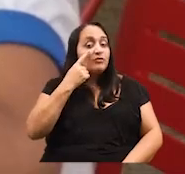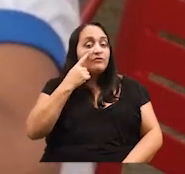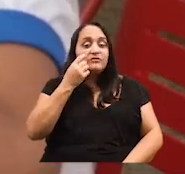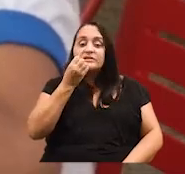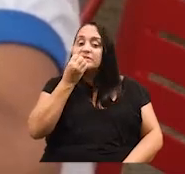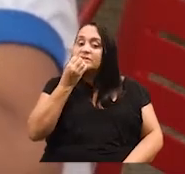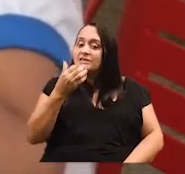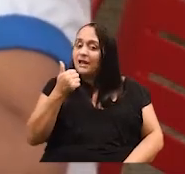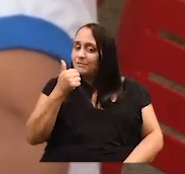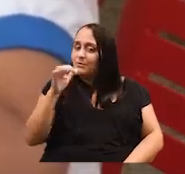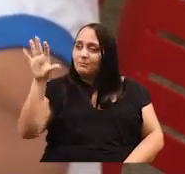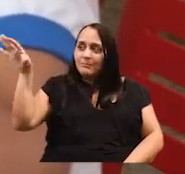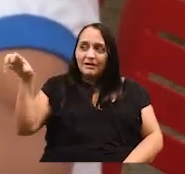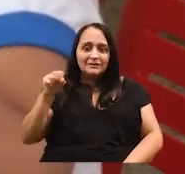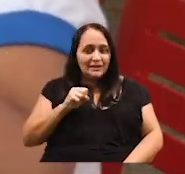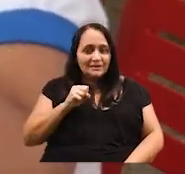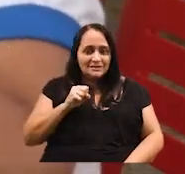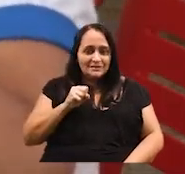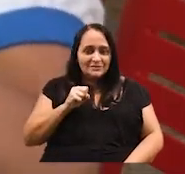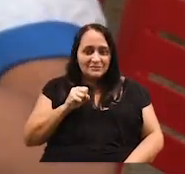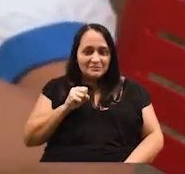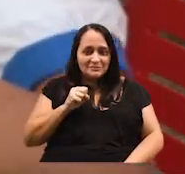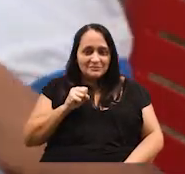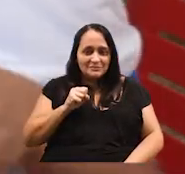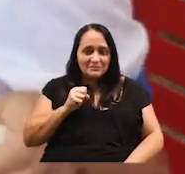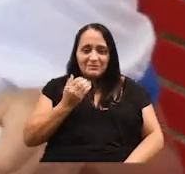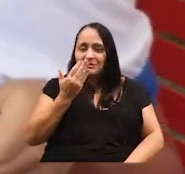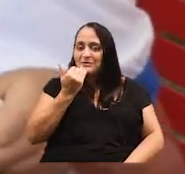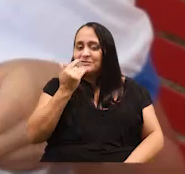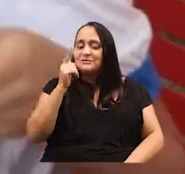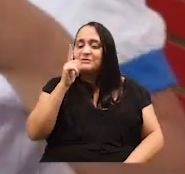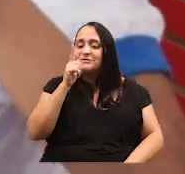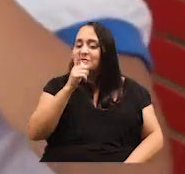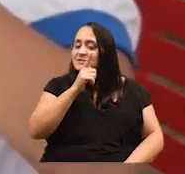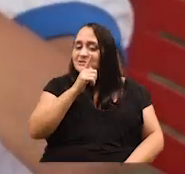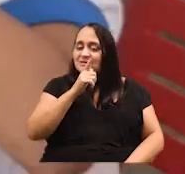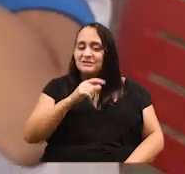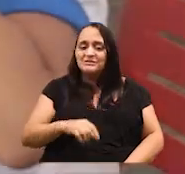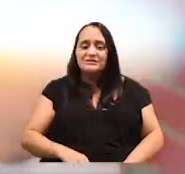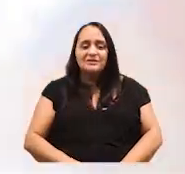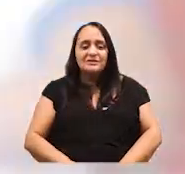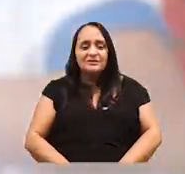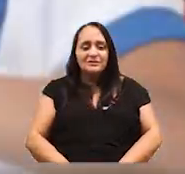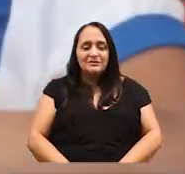se já está tudo certinho para trazer para a gente merendar.